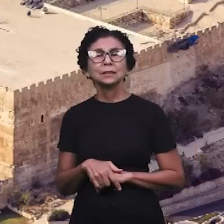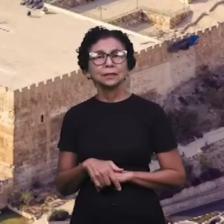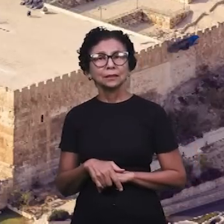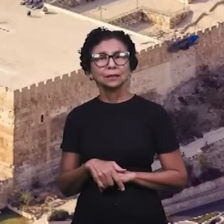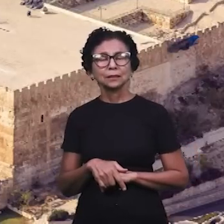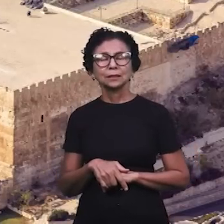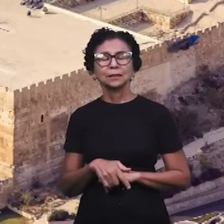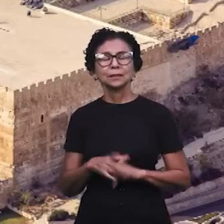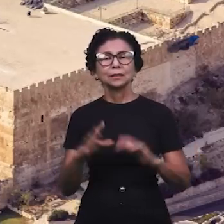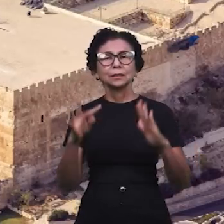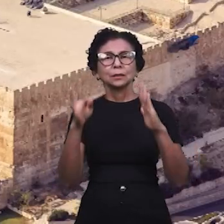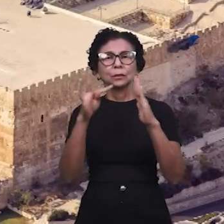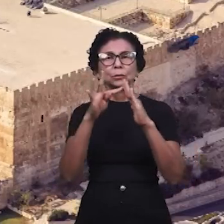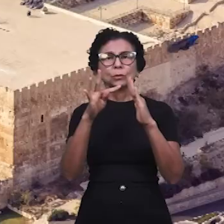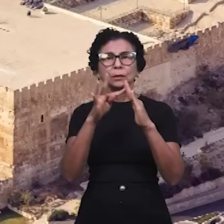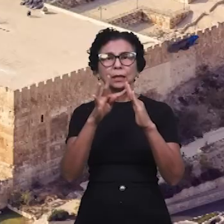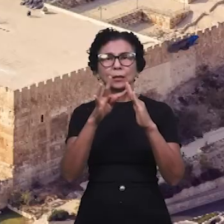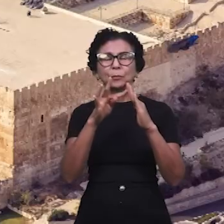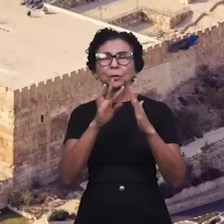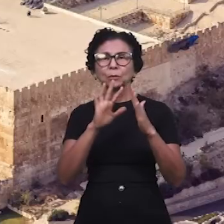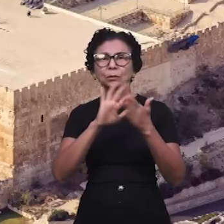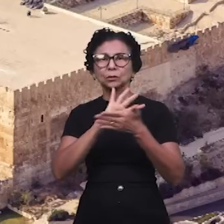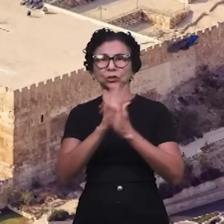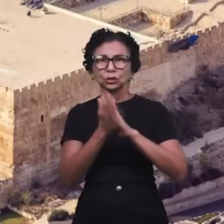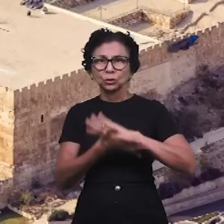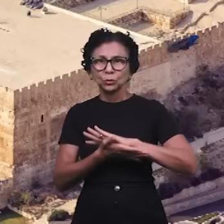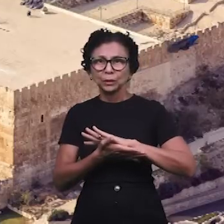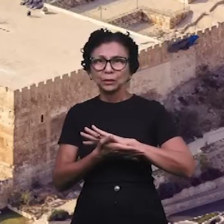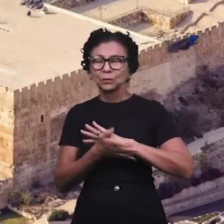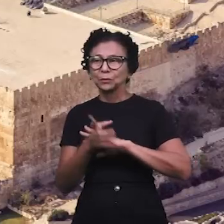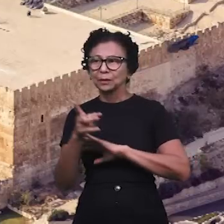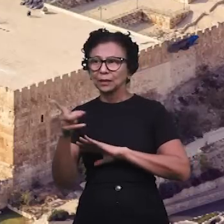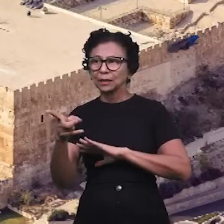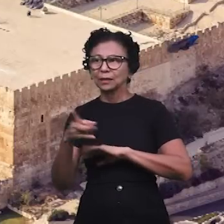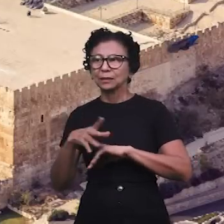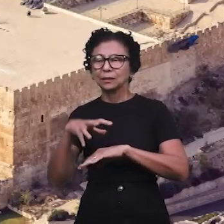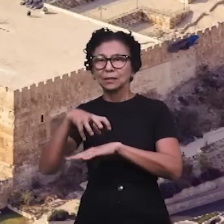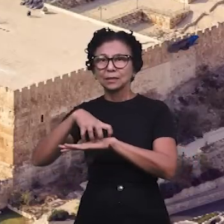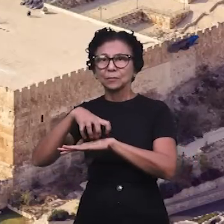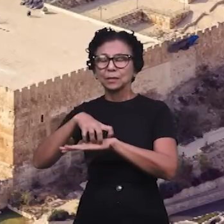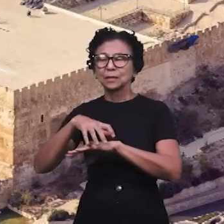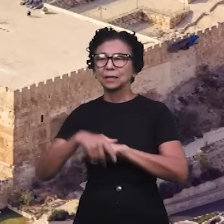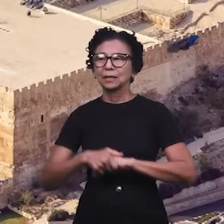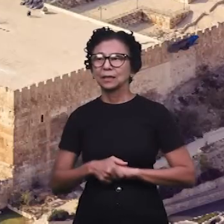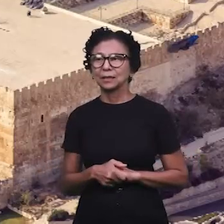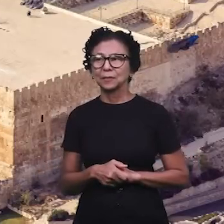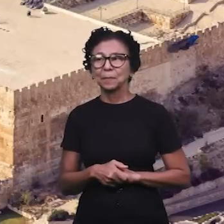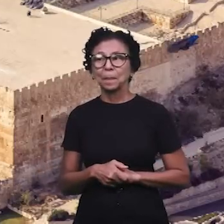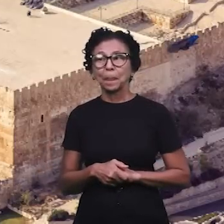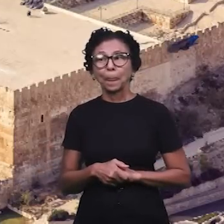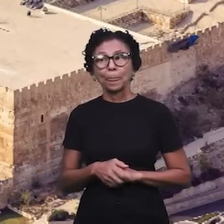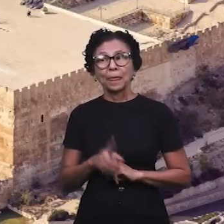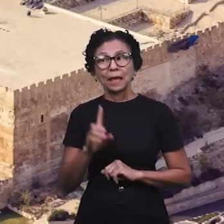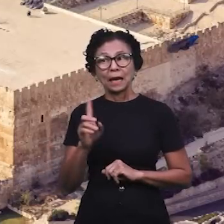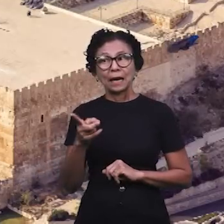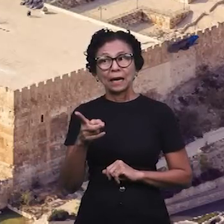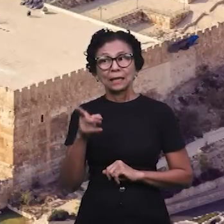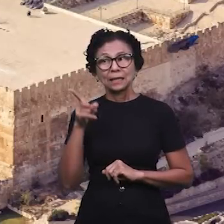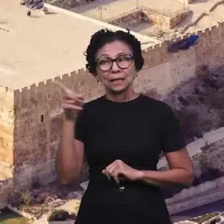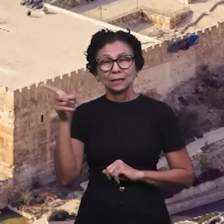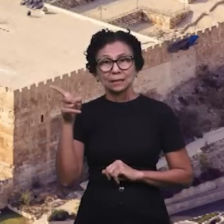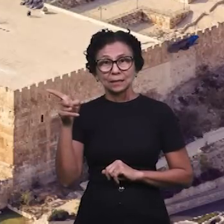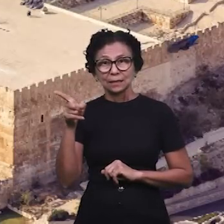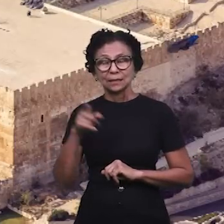mesquita muçulmana que impede que Israel construa o templo. E só falta este sinal para a volta de Jesus. Agora tem um